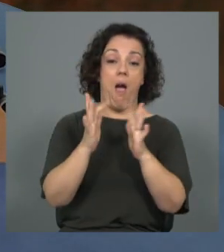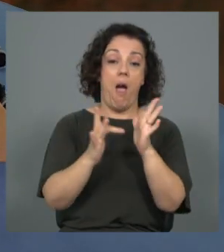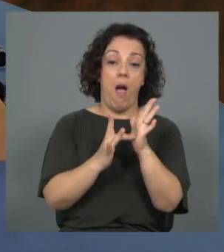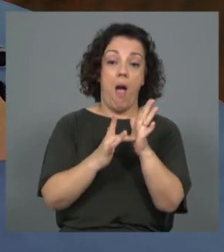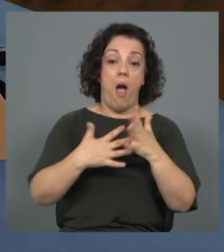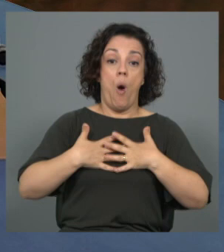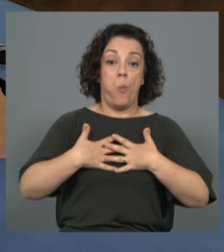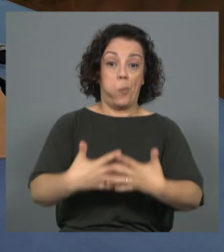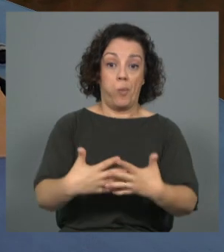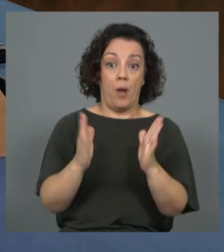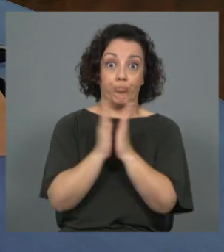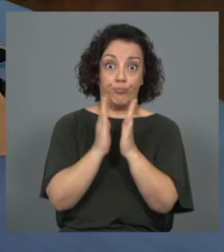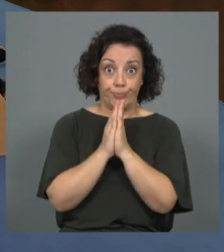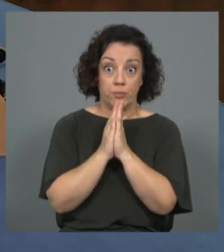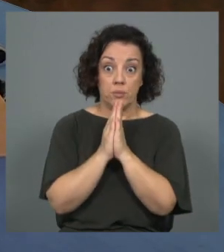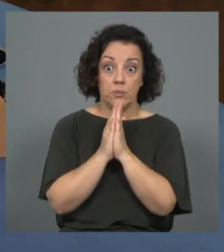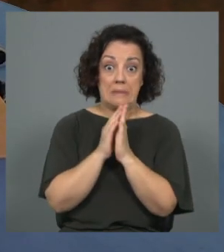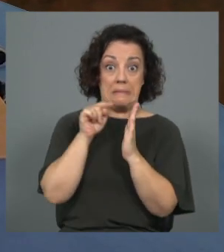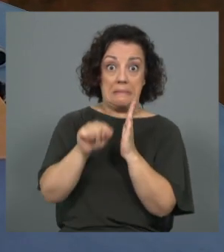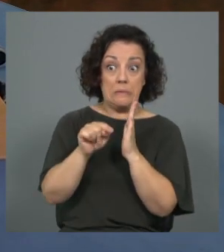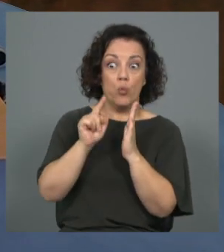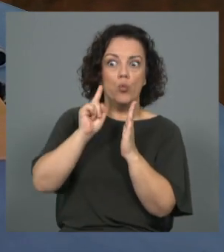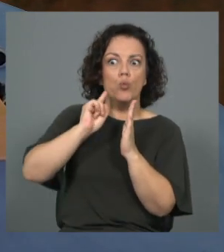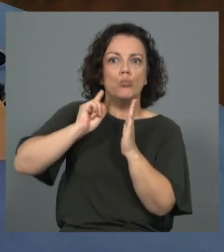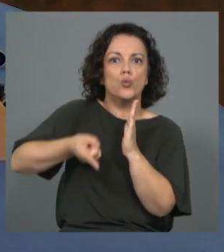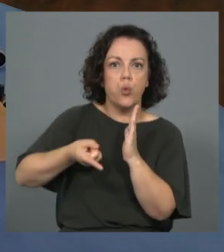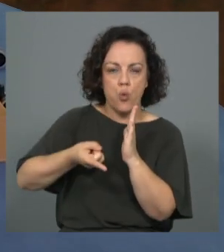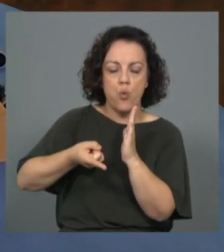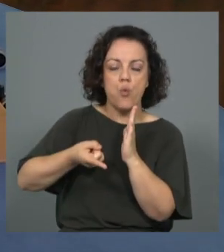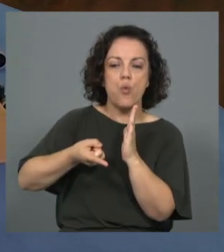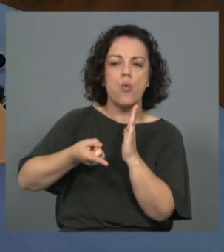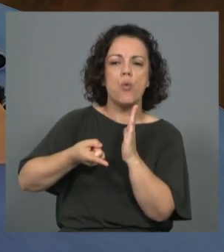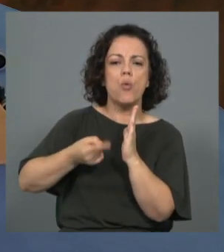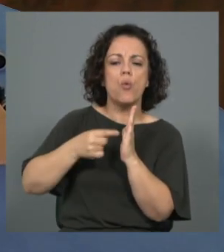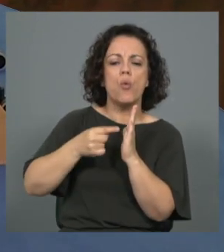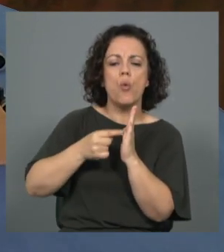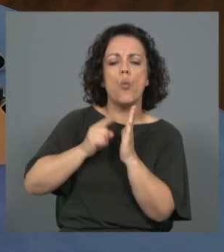deve ter em conta as práticas